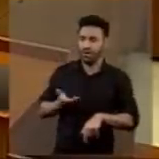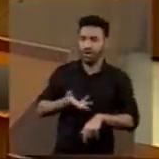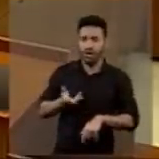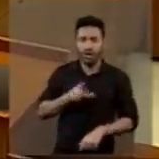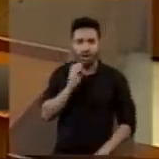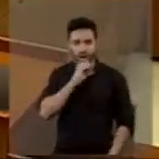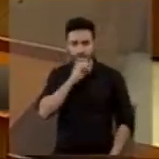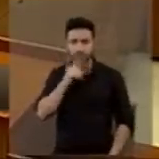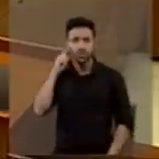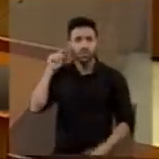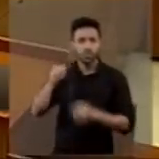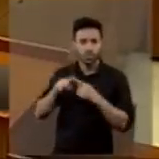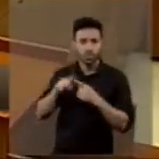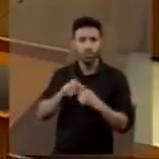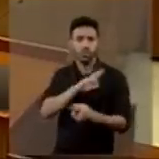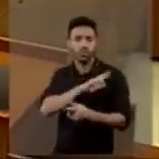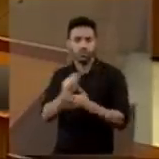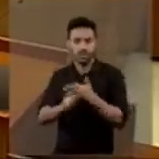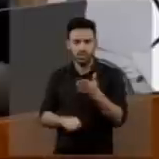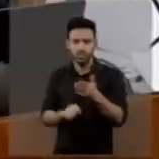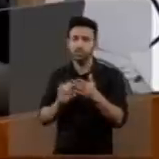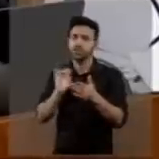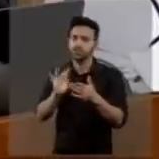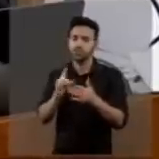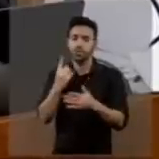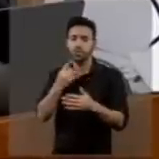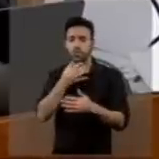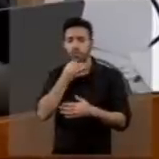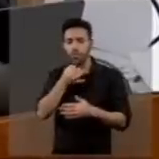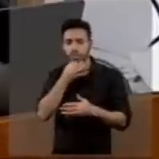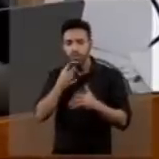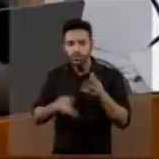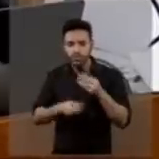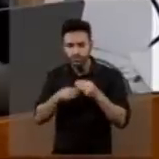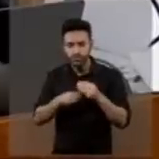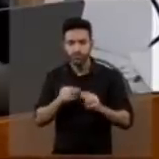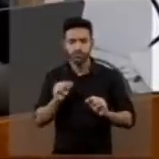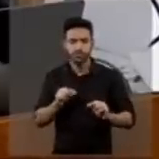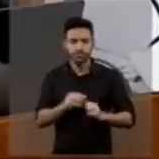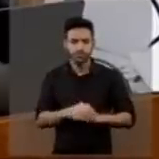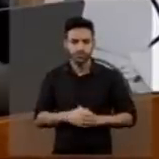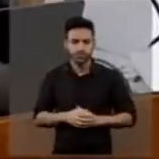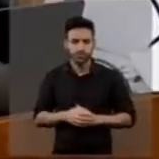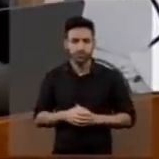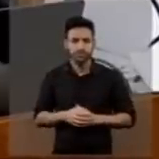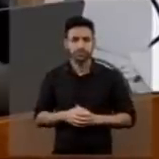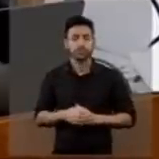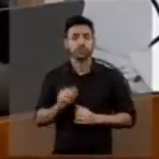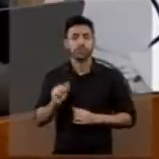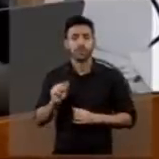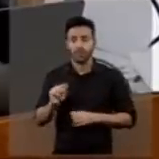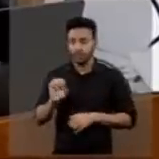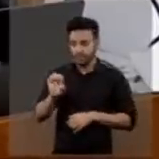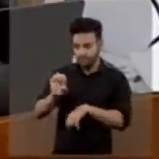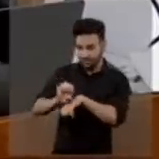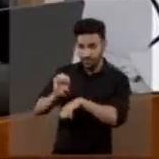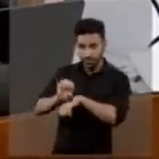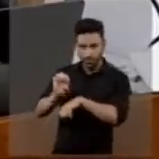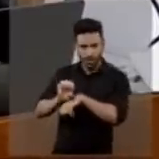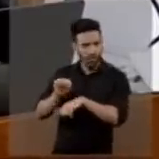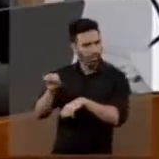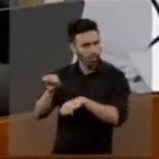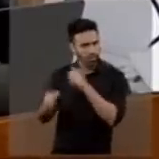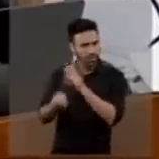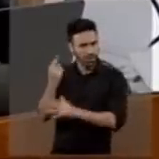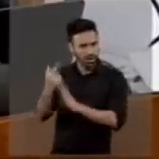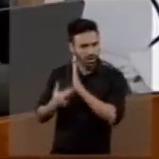o ministro relator e com uma observação, duas observações, essa estadualização genérica